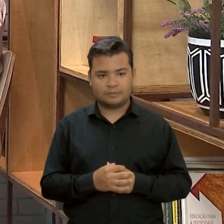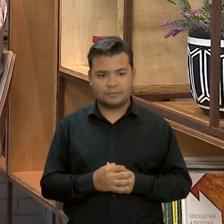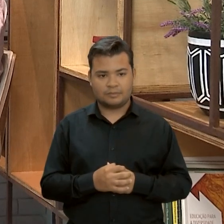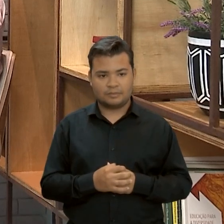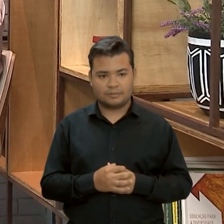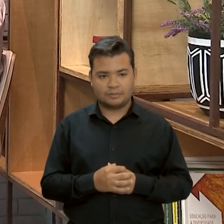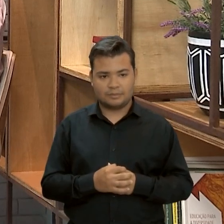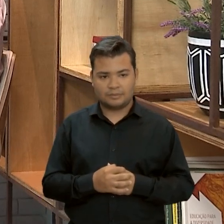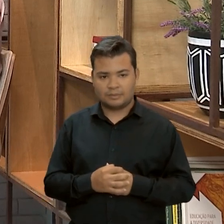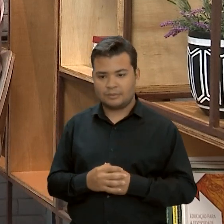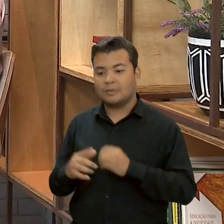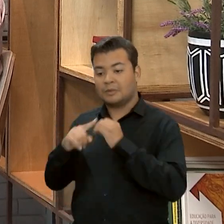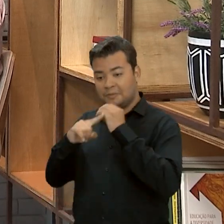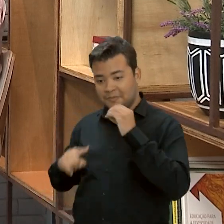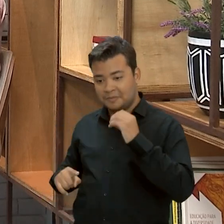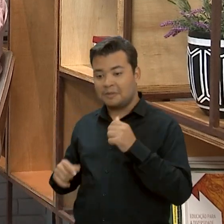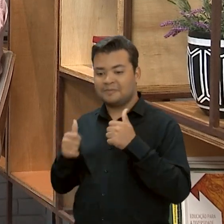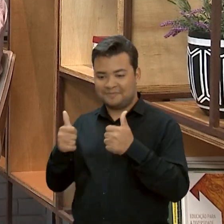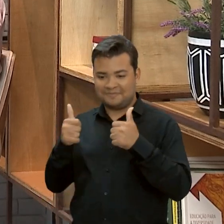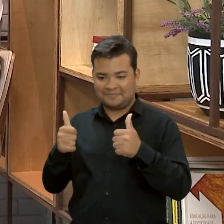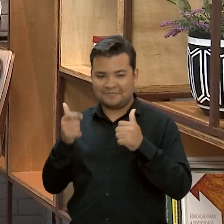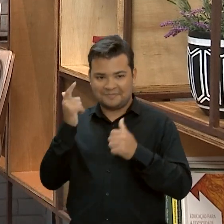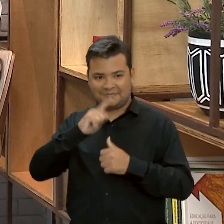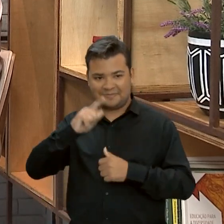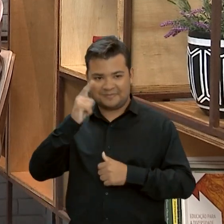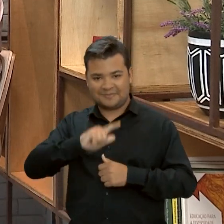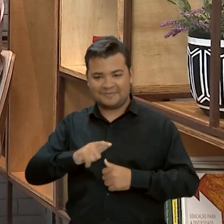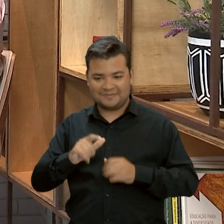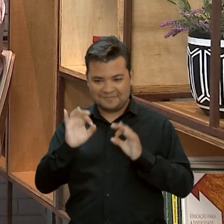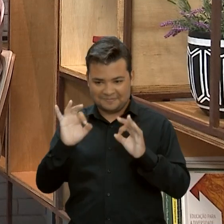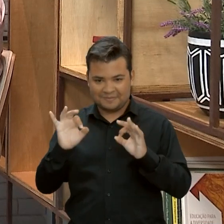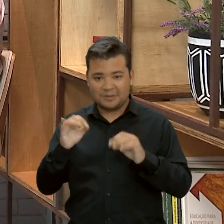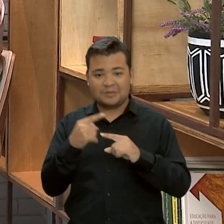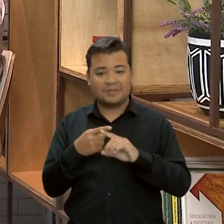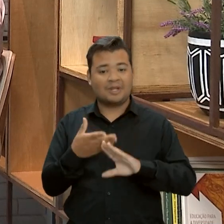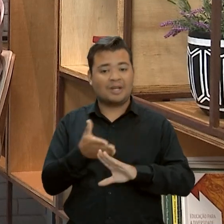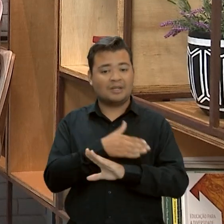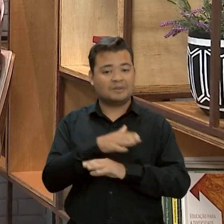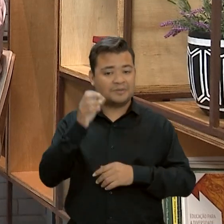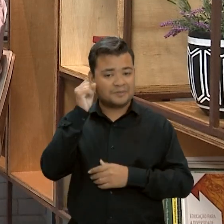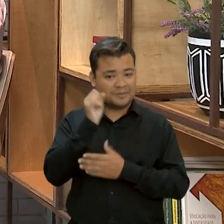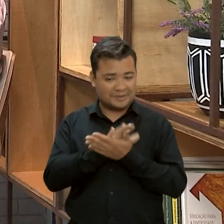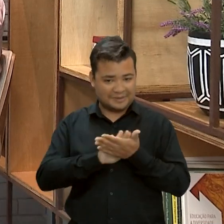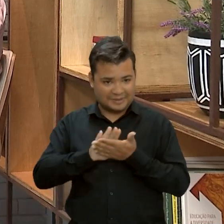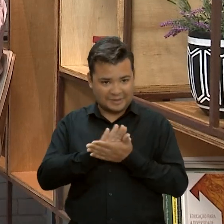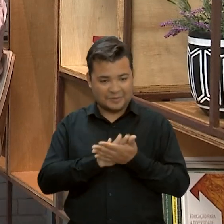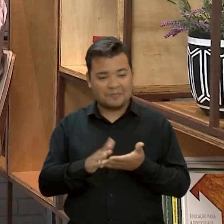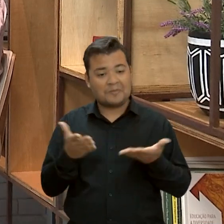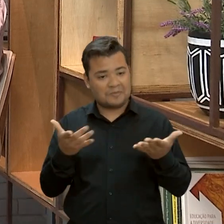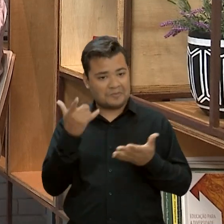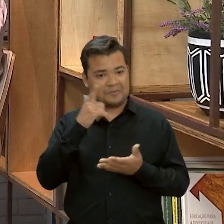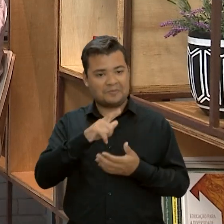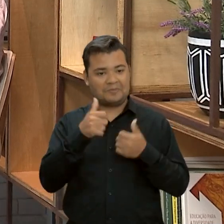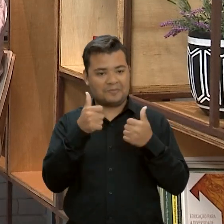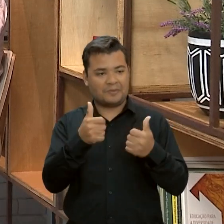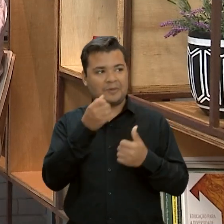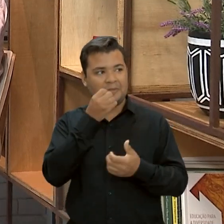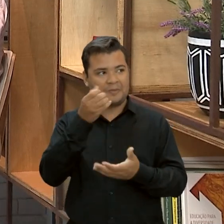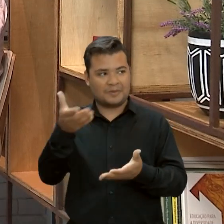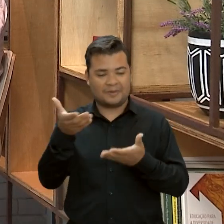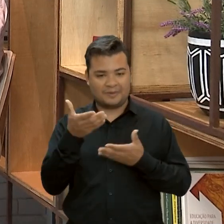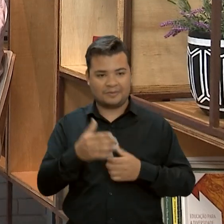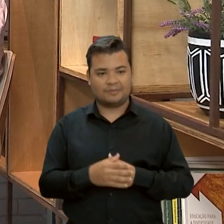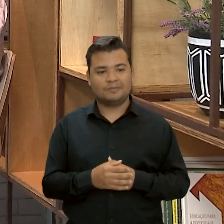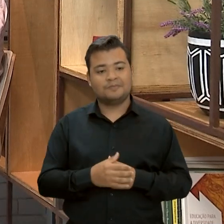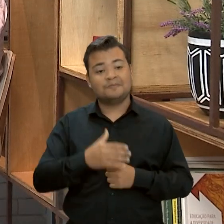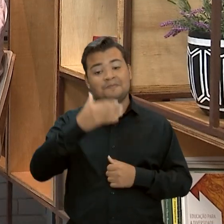Aí, agora ativou. Tudo certo, não estava te escutando, mas agora estou. Seja muito bem-vinda. Muito